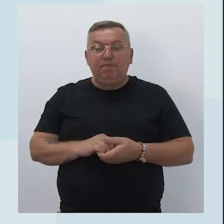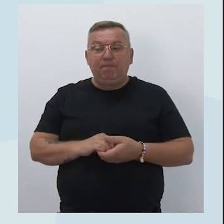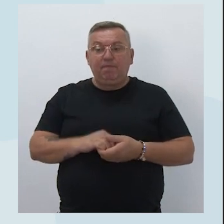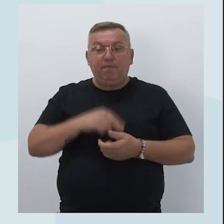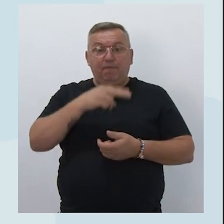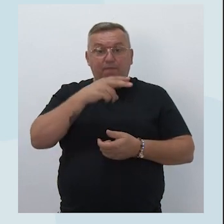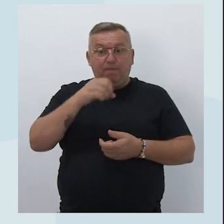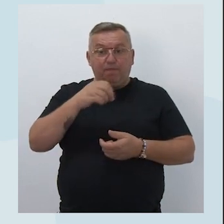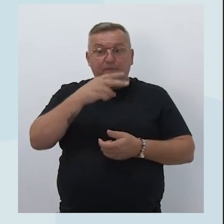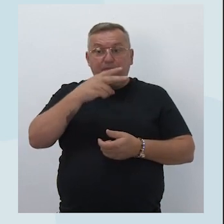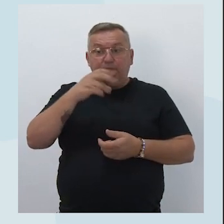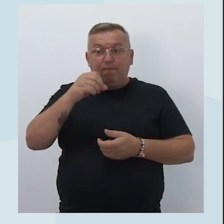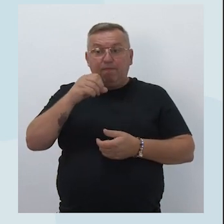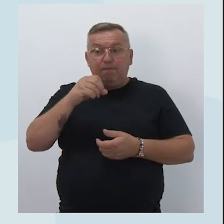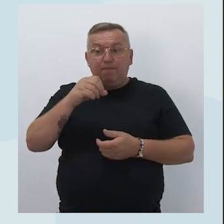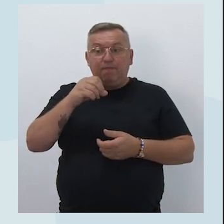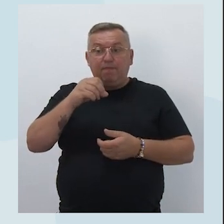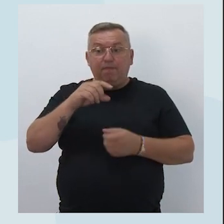Em 2020,